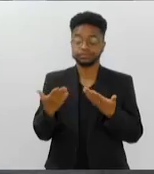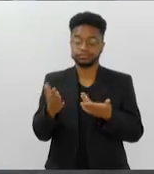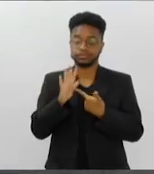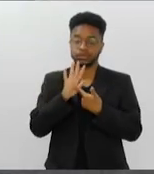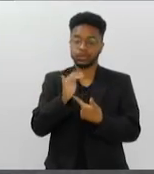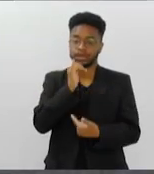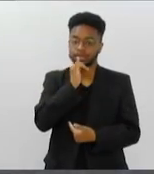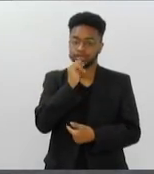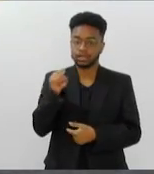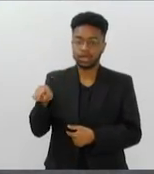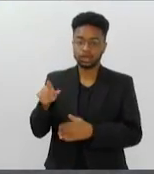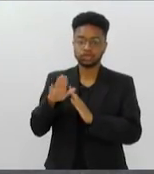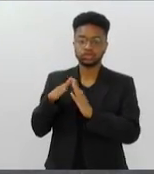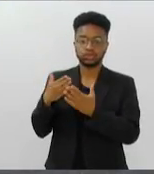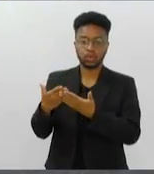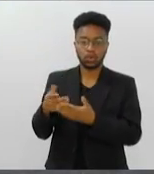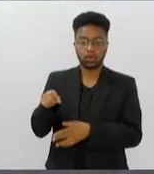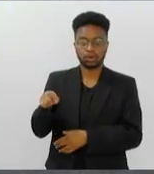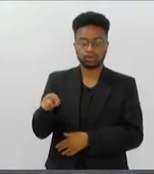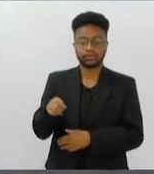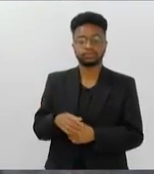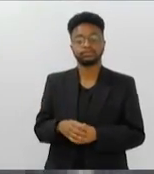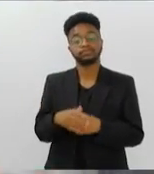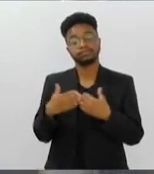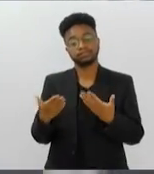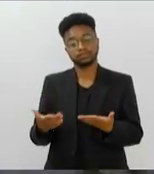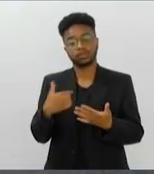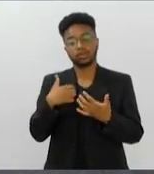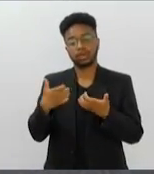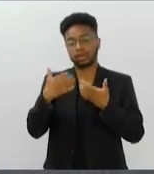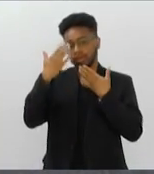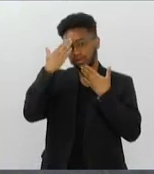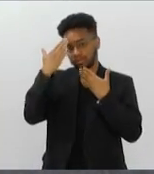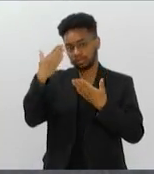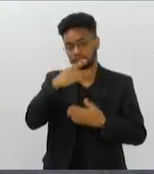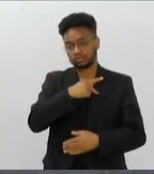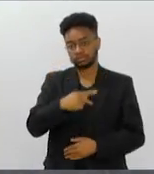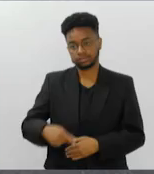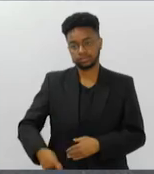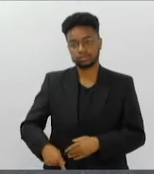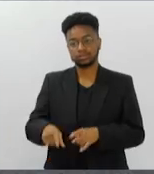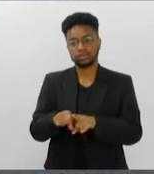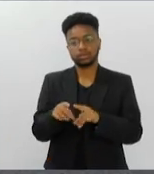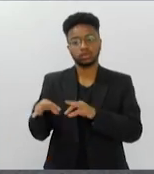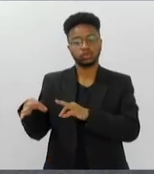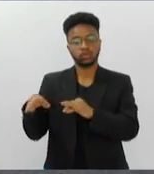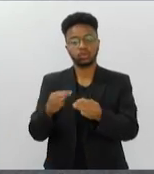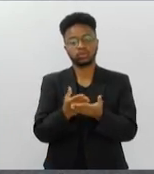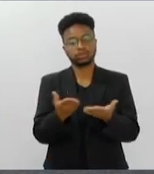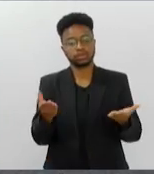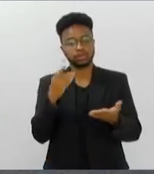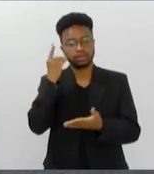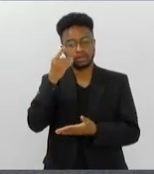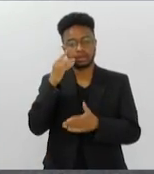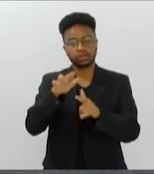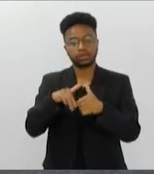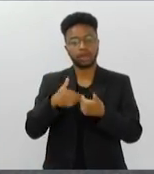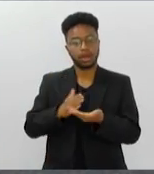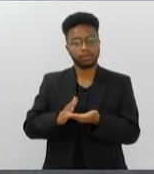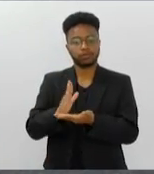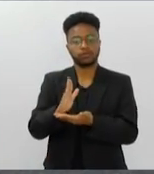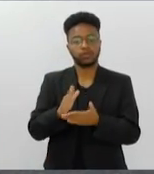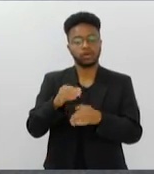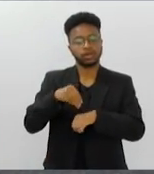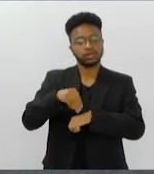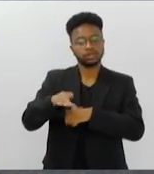dessa lá da comunidade Santa Rita. Então, presidente, queria agradecer todos os entes pela aprovação dessa indicação legislativa